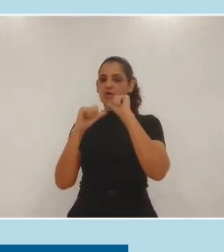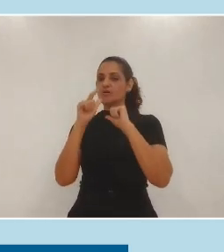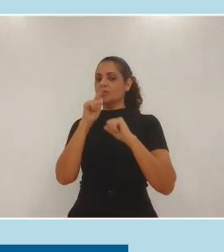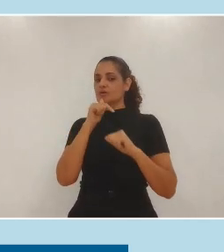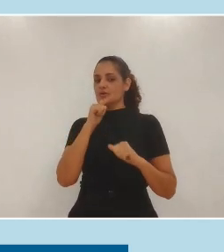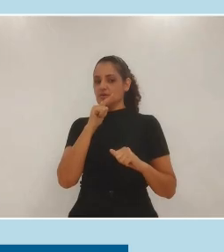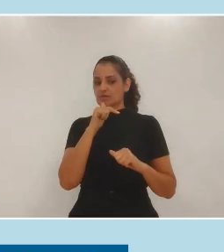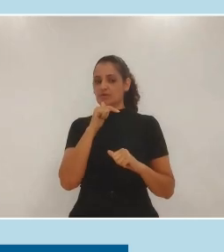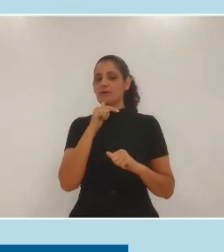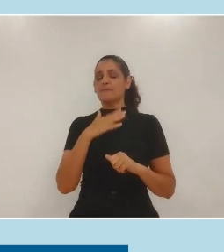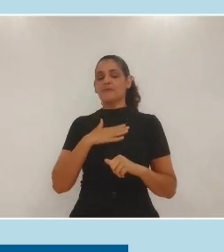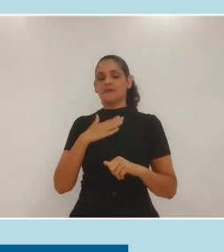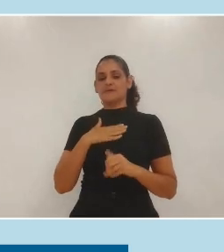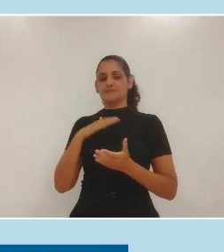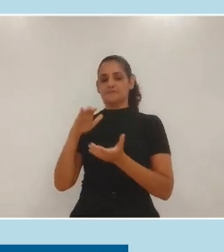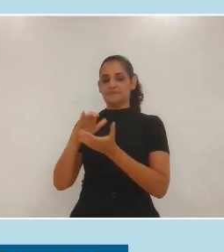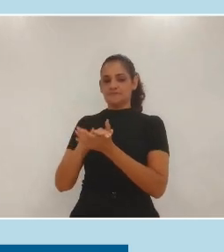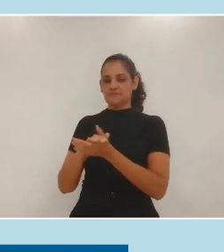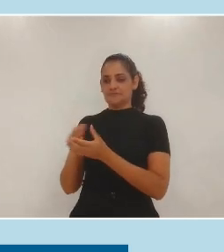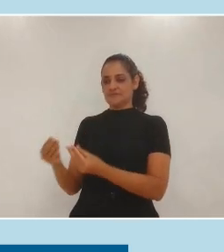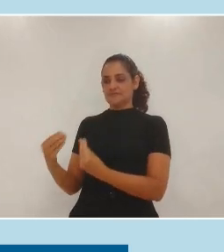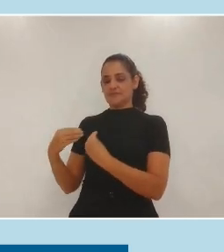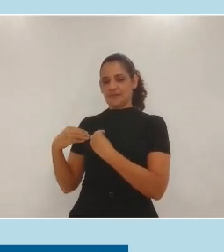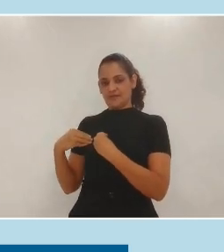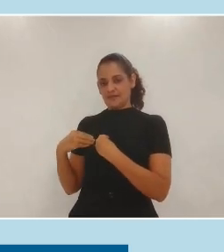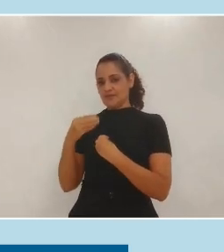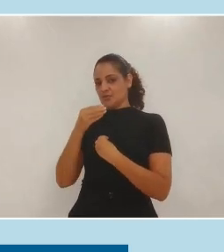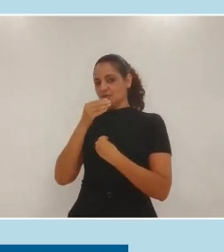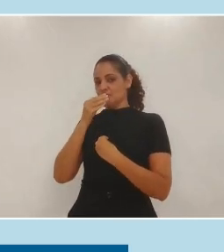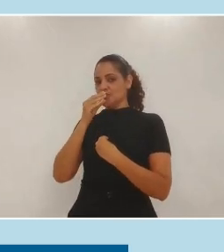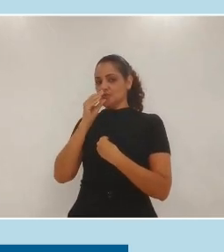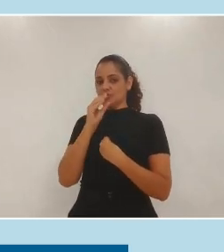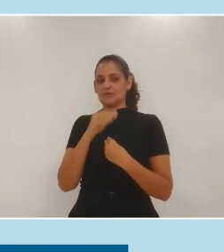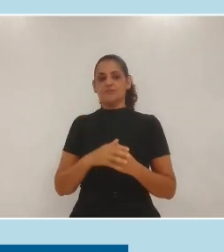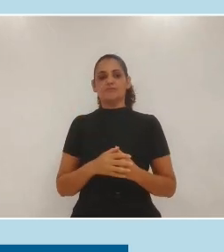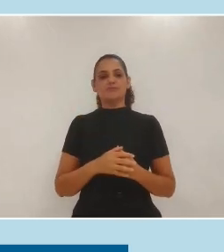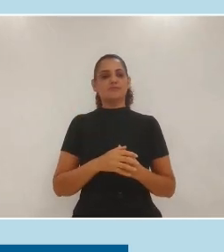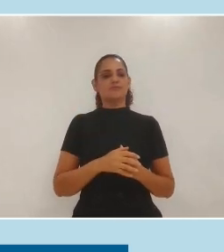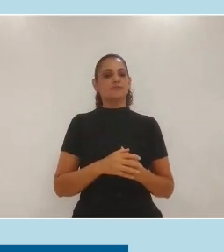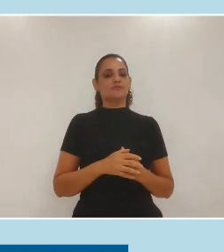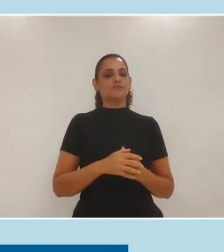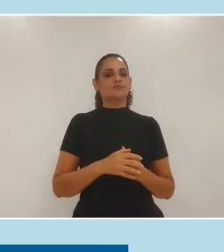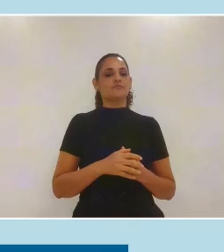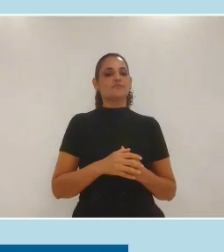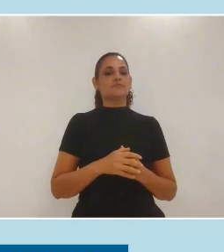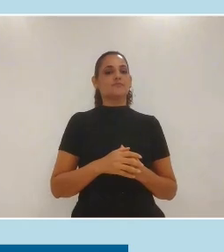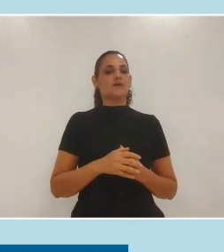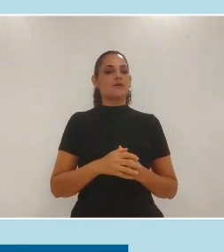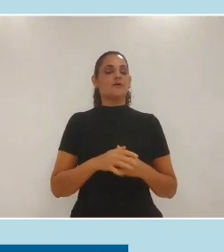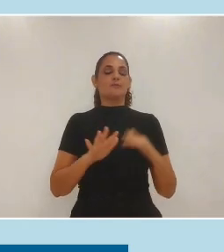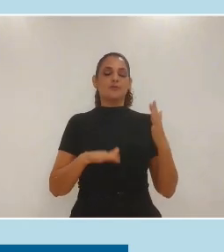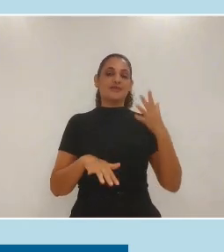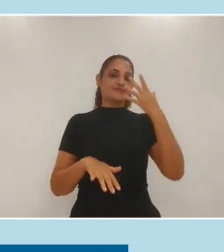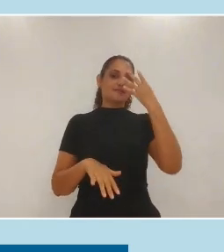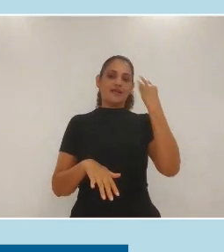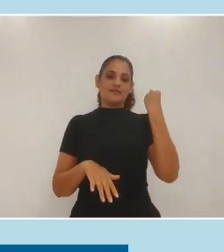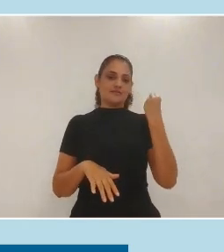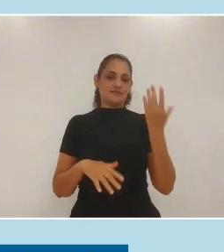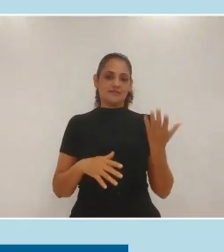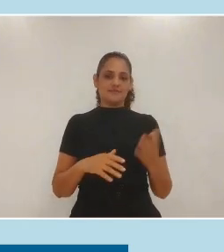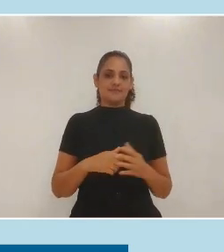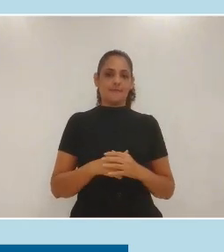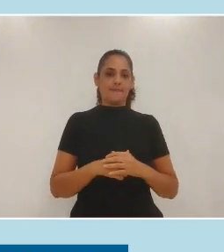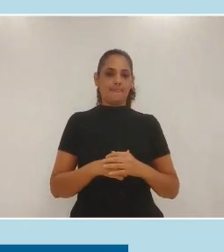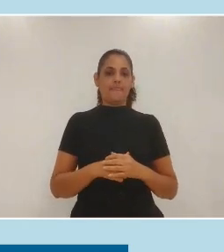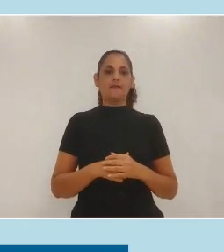deixa sempre a aguinha assim na minha frente, porque se não tiver no meu campo de visão, eu esqueço. Então, a